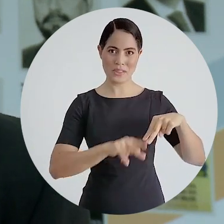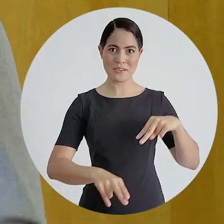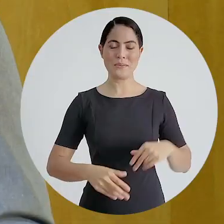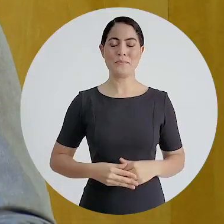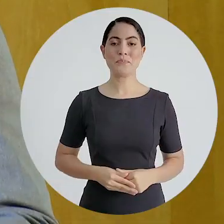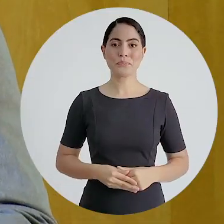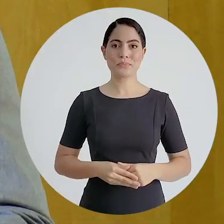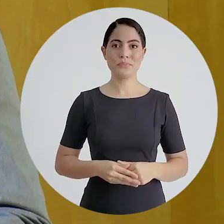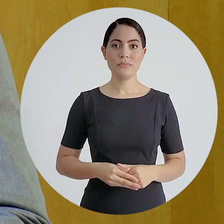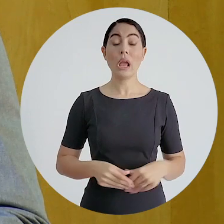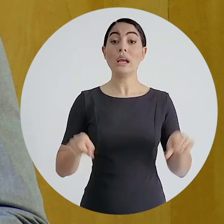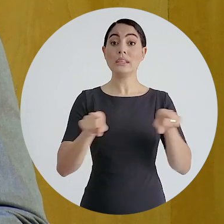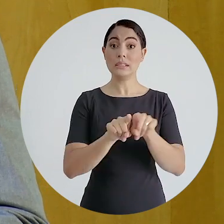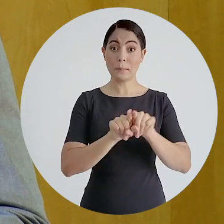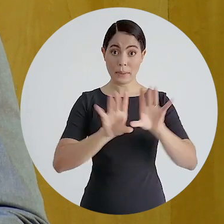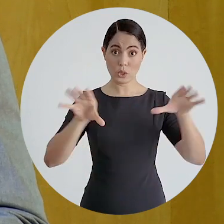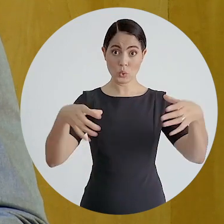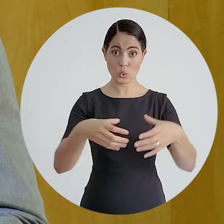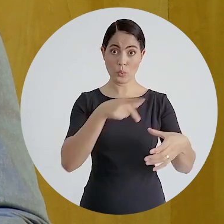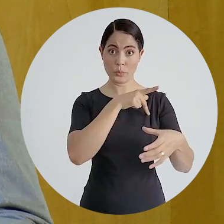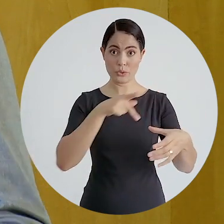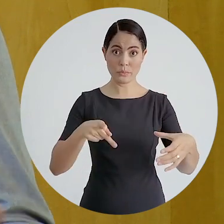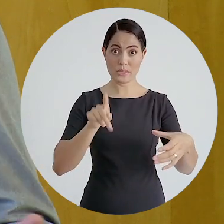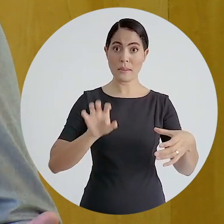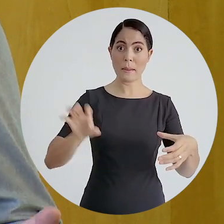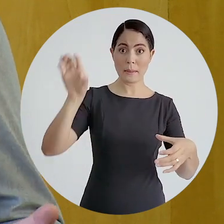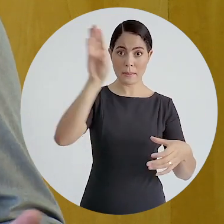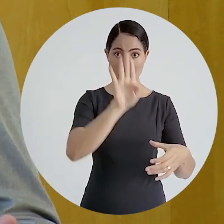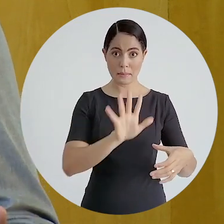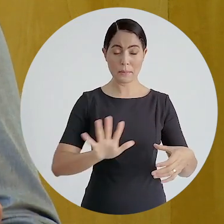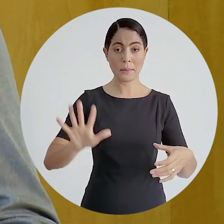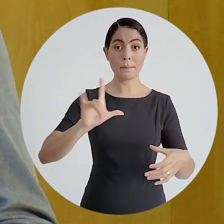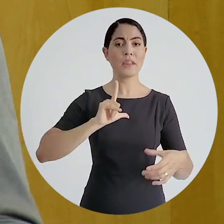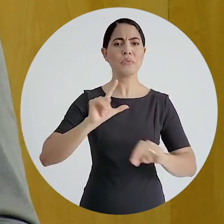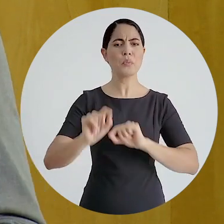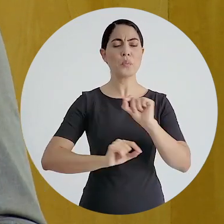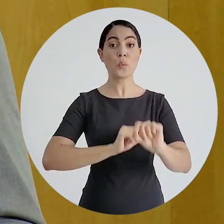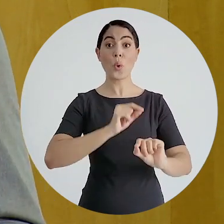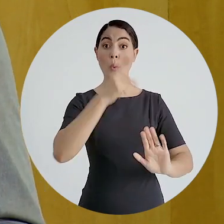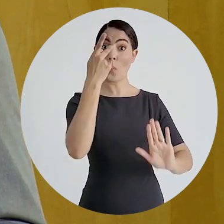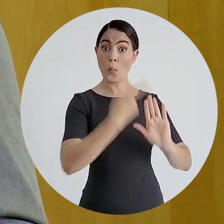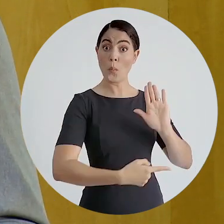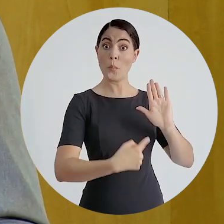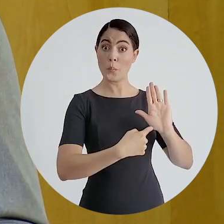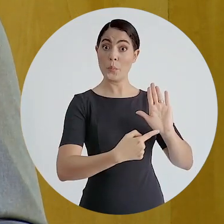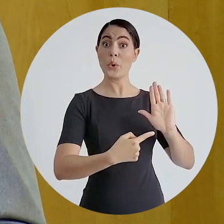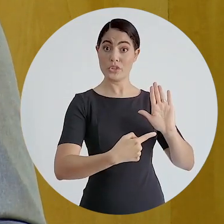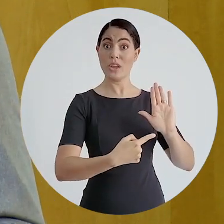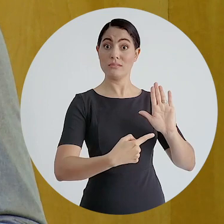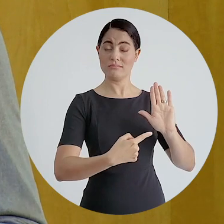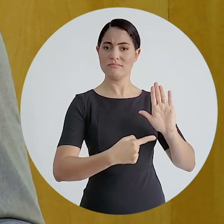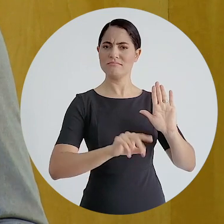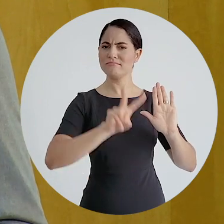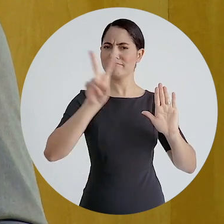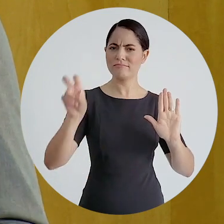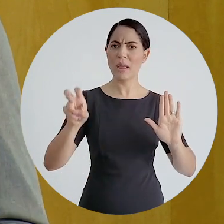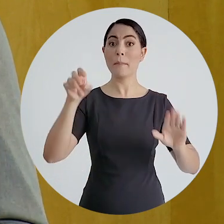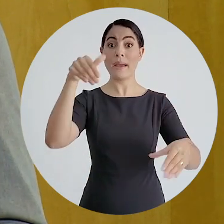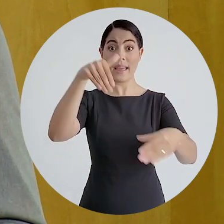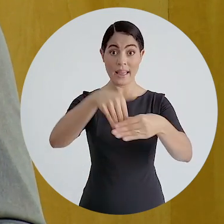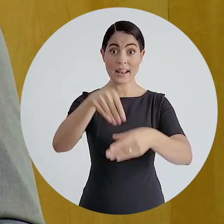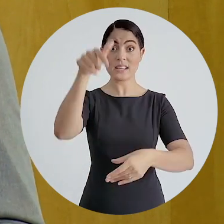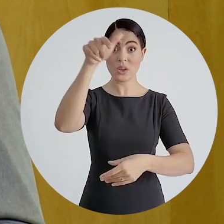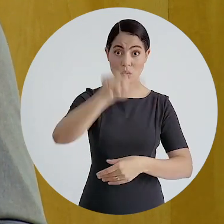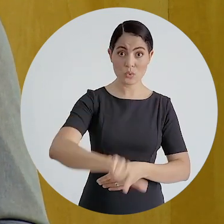gênero. Ainda durante o Colégio de Presidentes das Seccionais, foi aprovado o projeto que prevê a realização de eleições